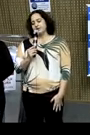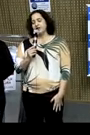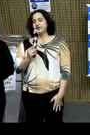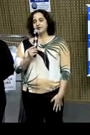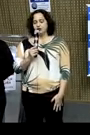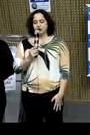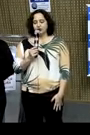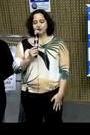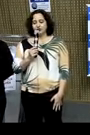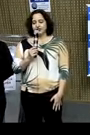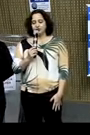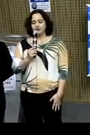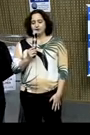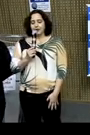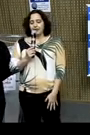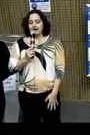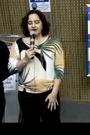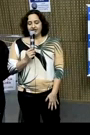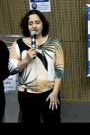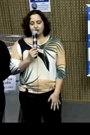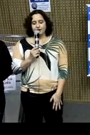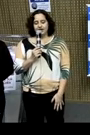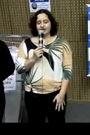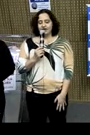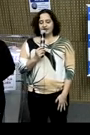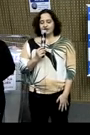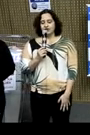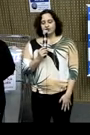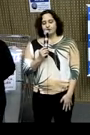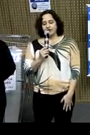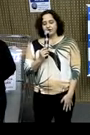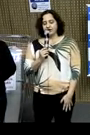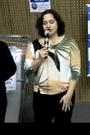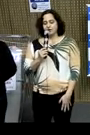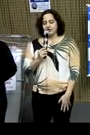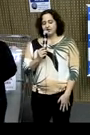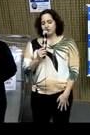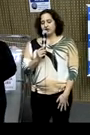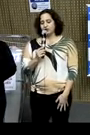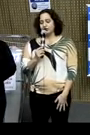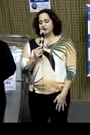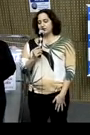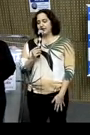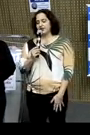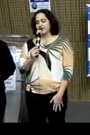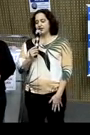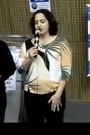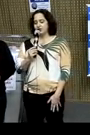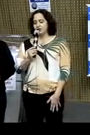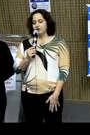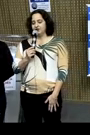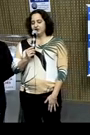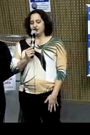primeiro semestre, 28%. Avaliação do pé de risco em pacientes portadores de diabetes,